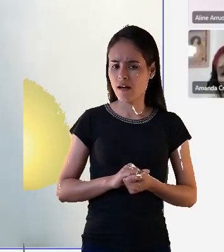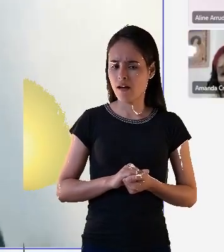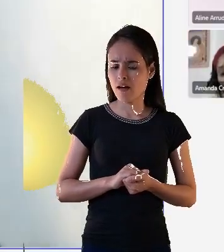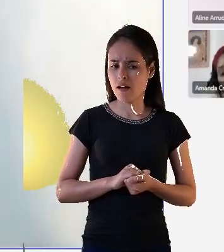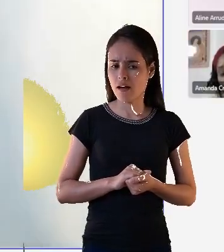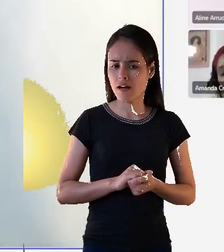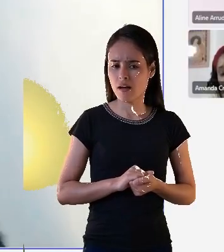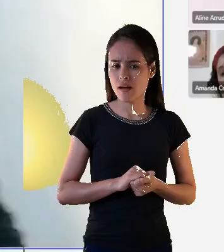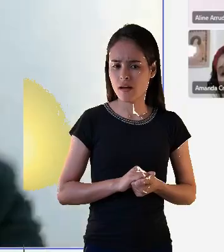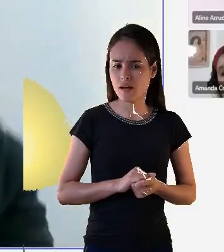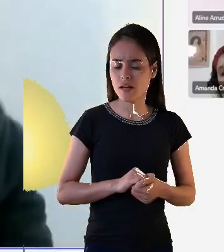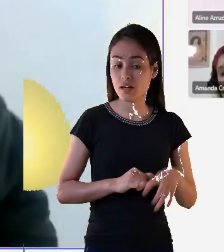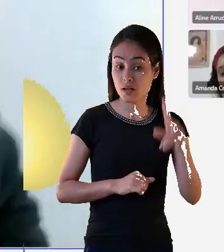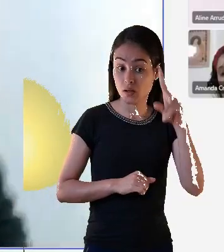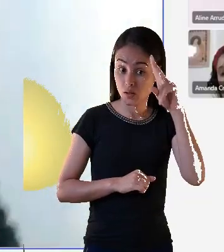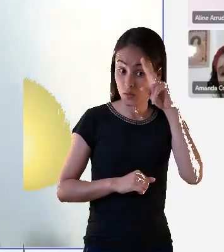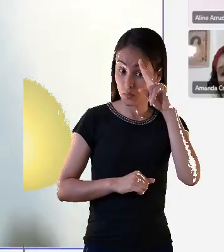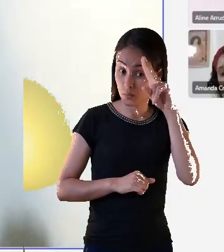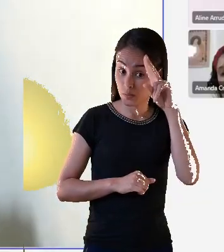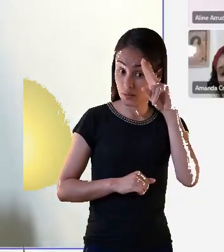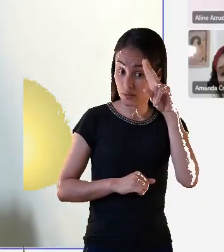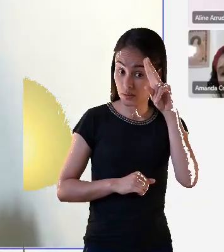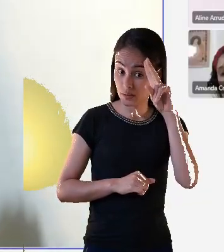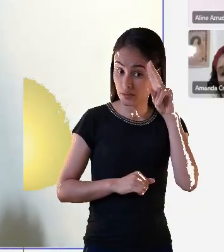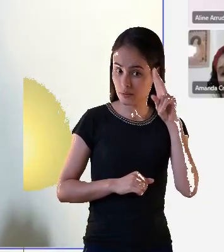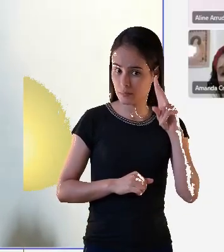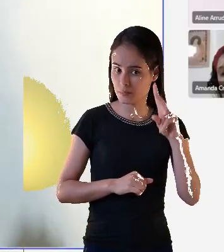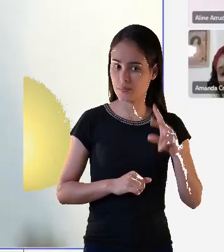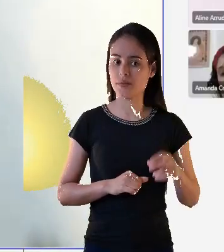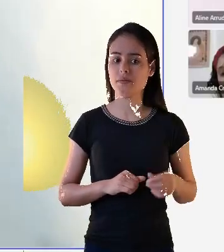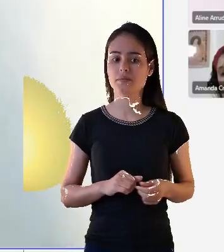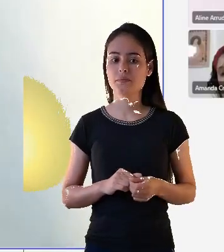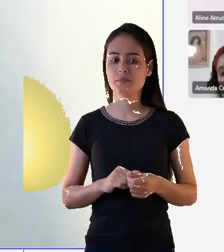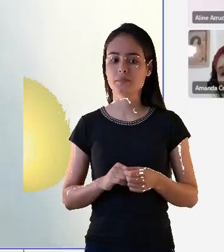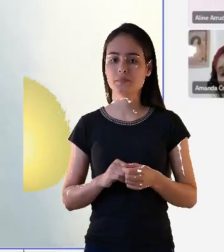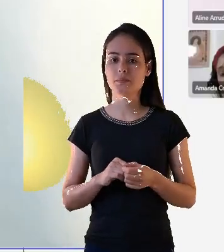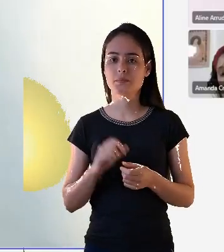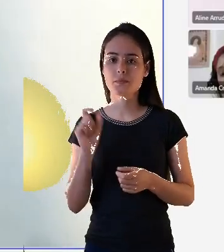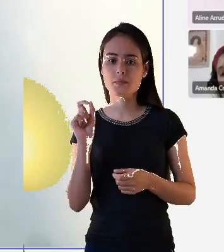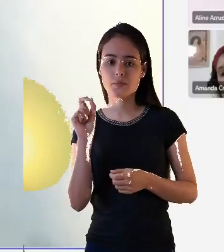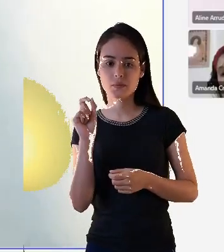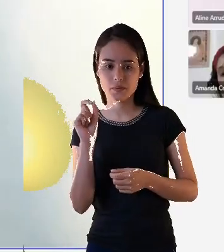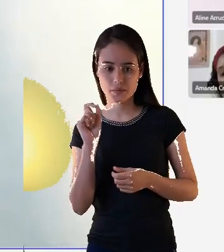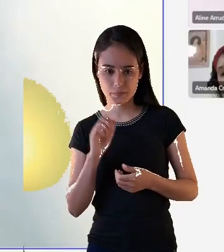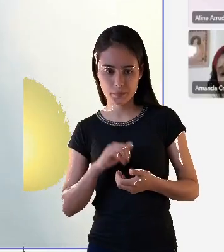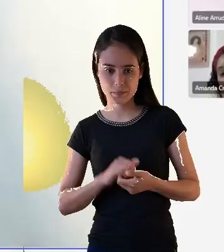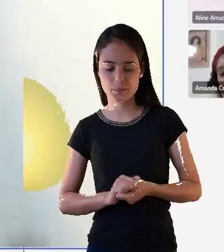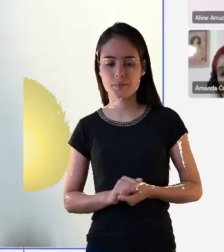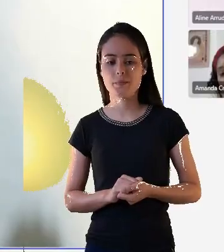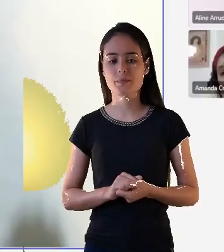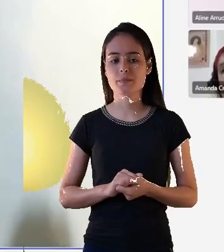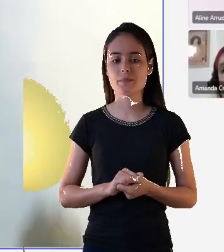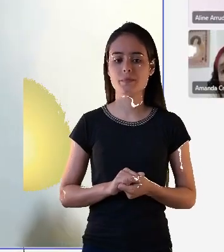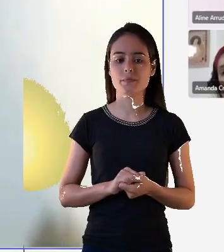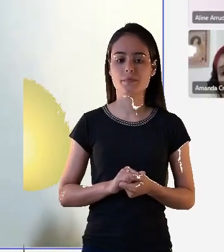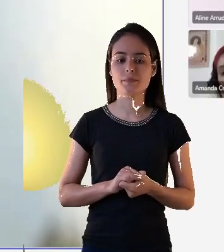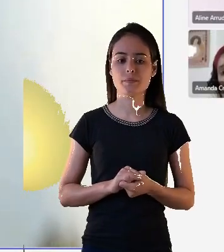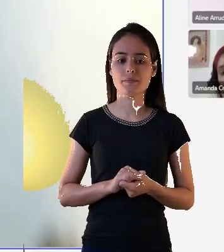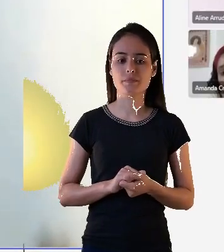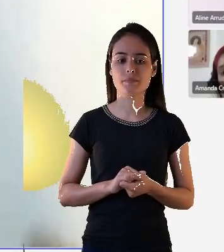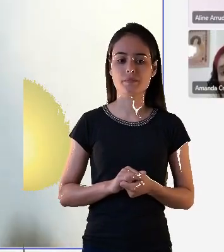da Flavir desse ano, nós ouvimos também o Felipe Lott, que é bisneto do general Lott, que atrasou o golpe militar